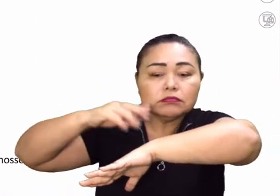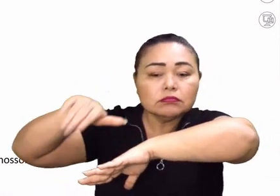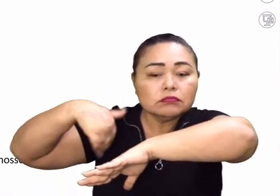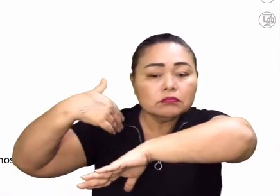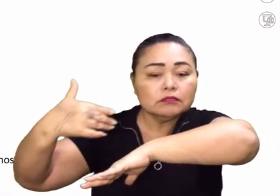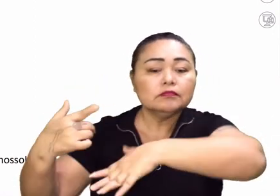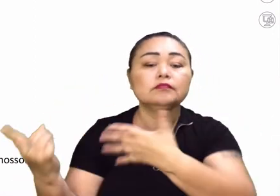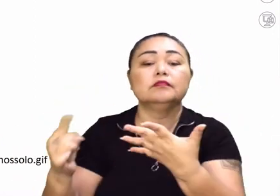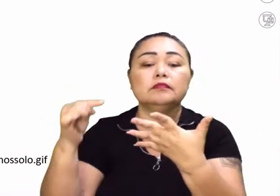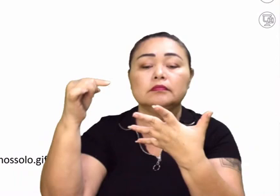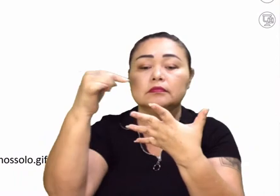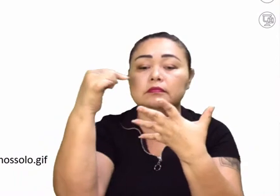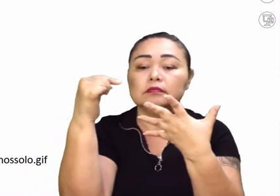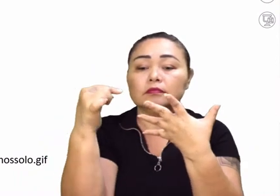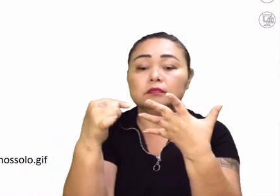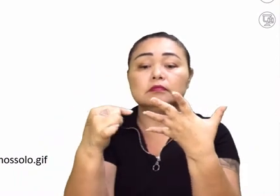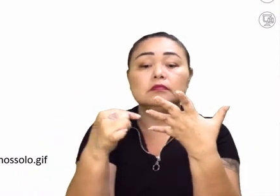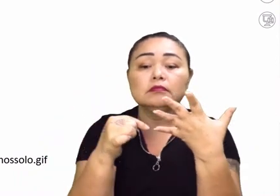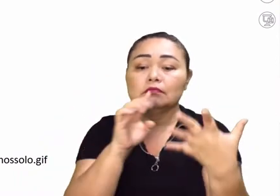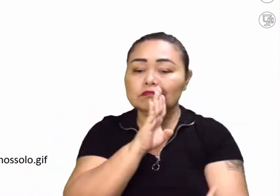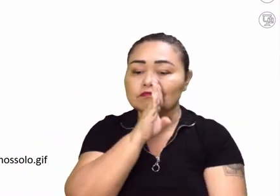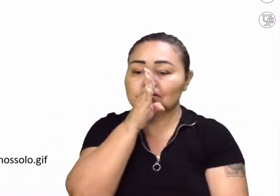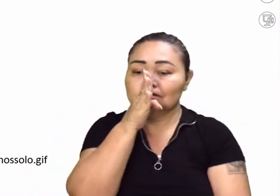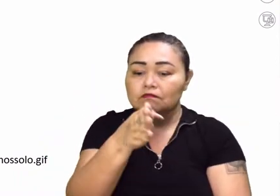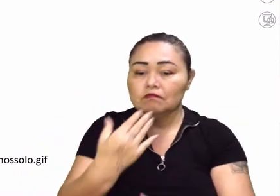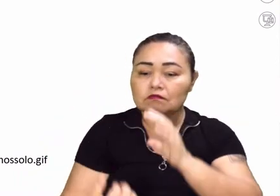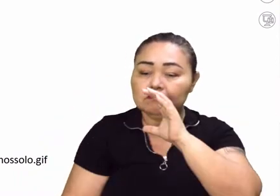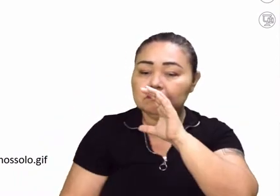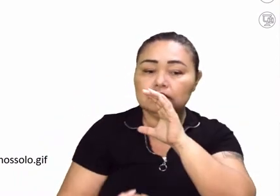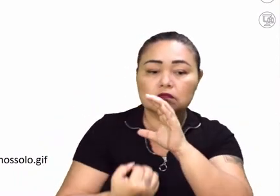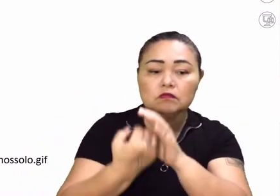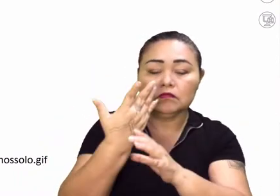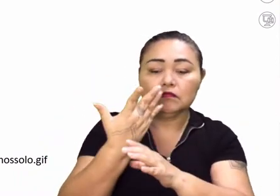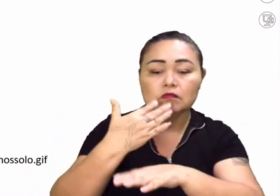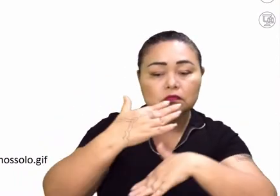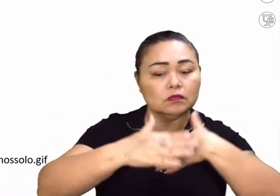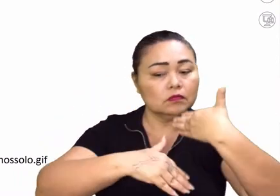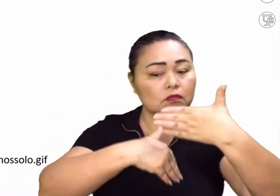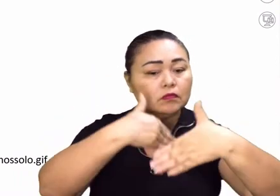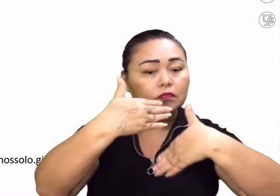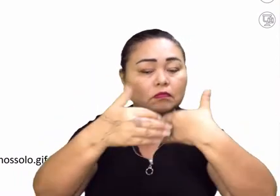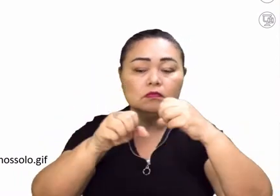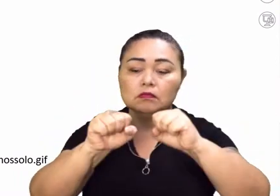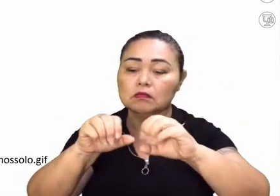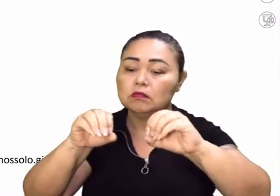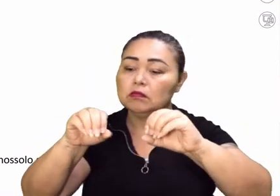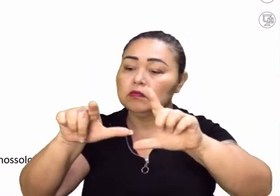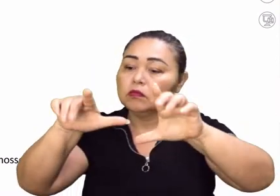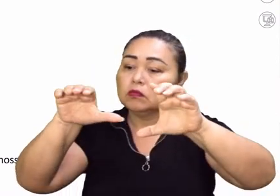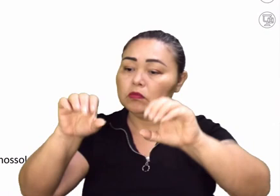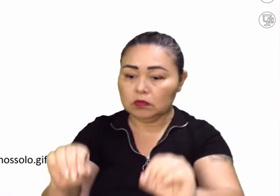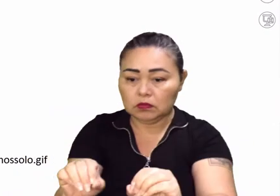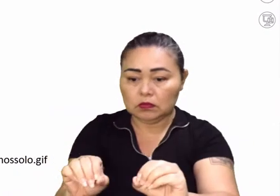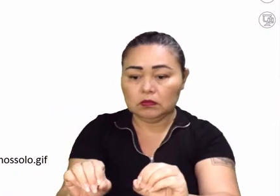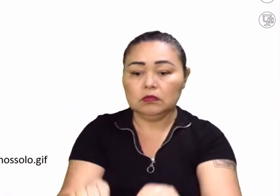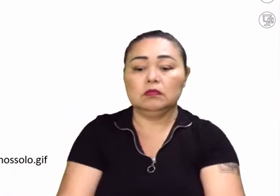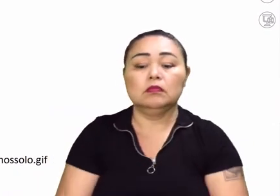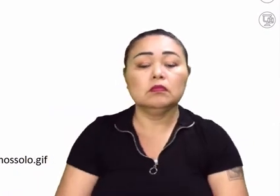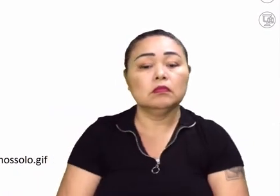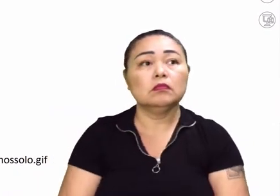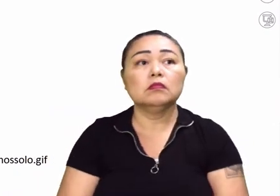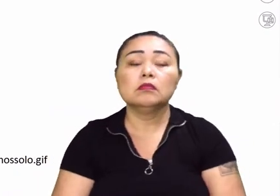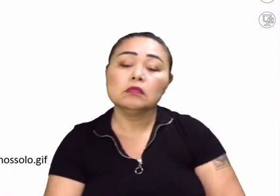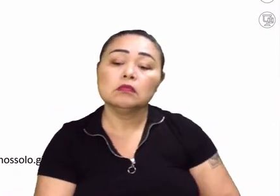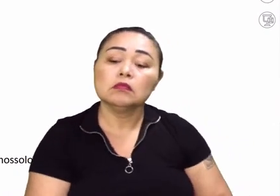fatores determinantes para a origem e evolução dos